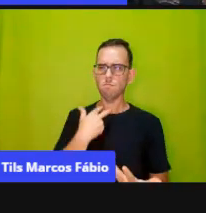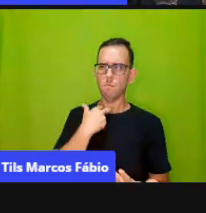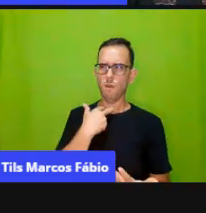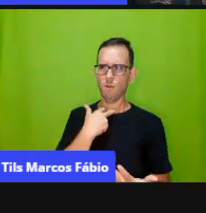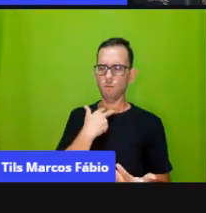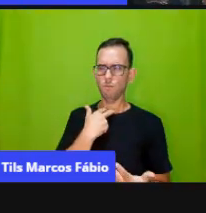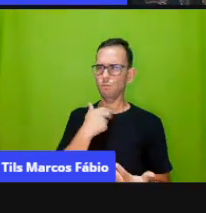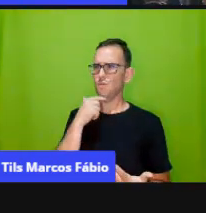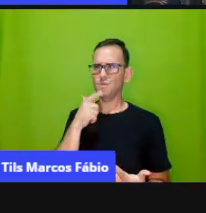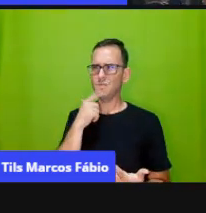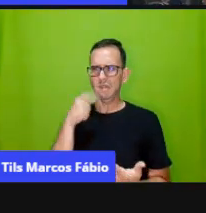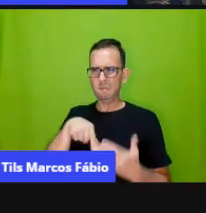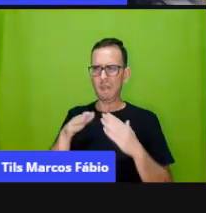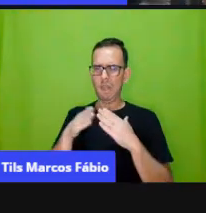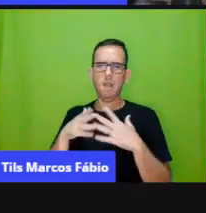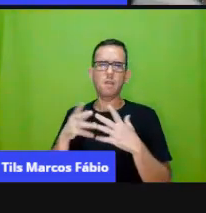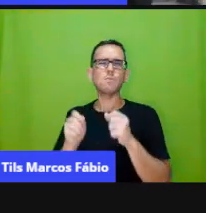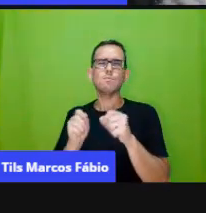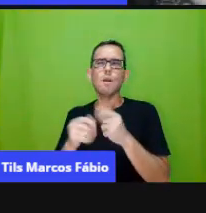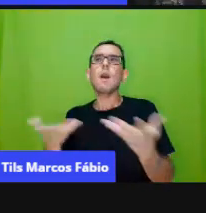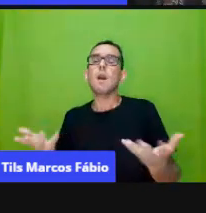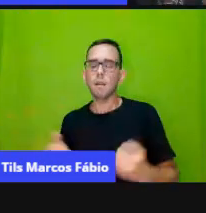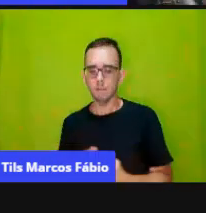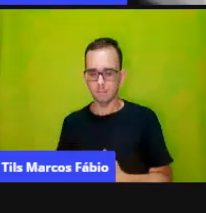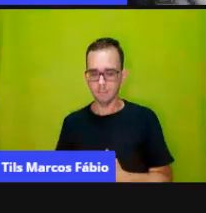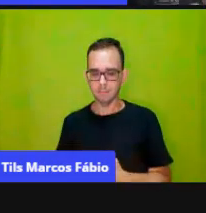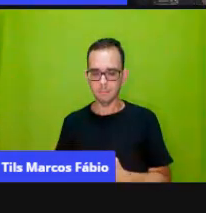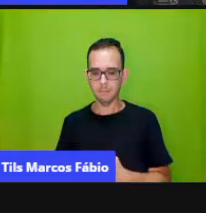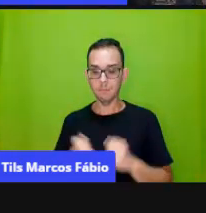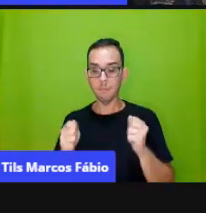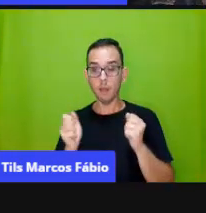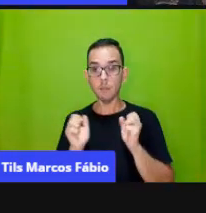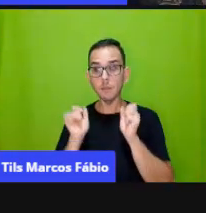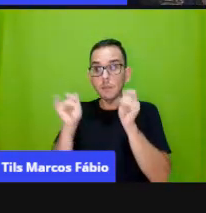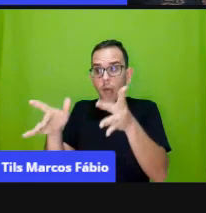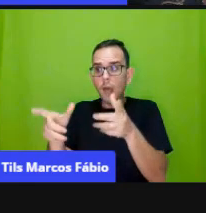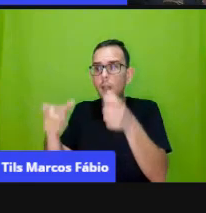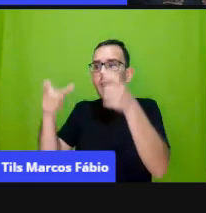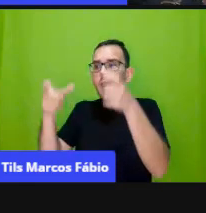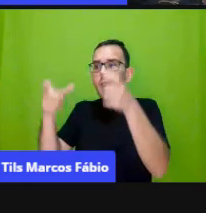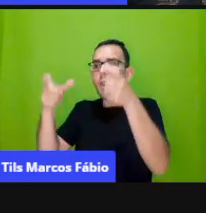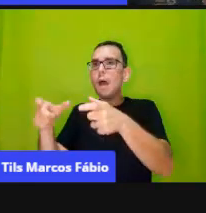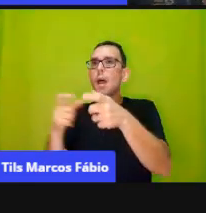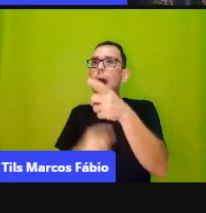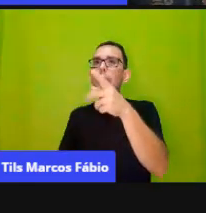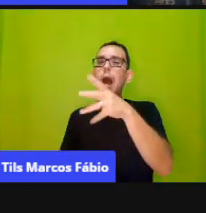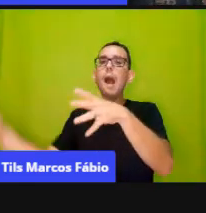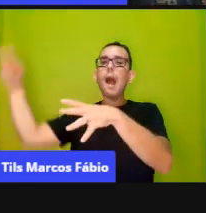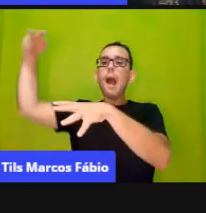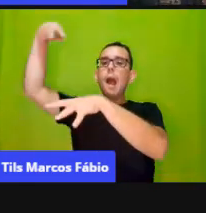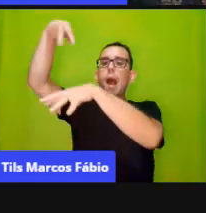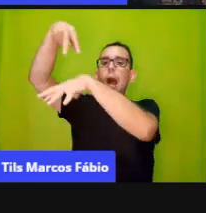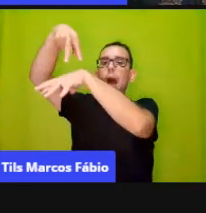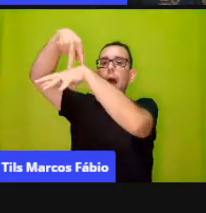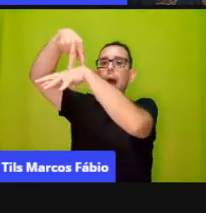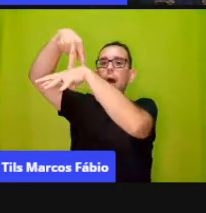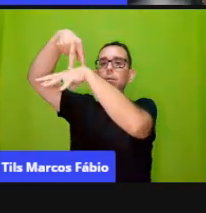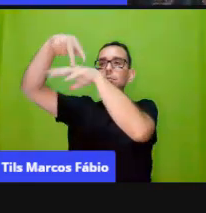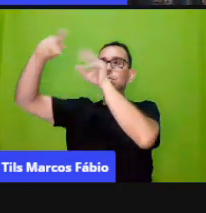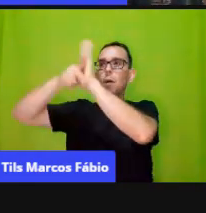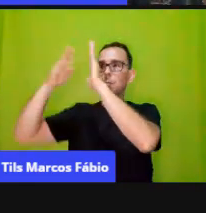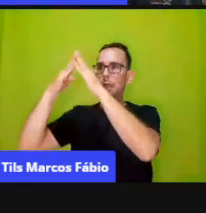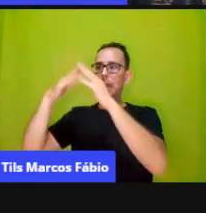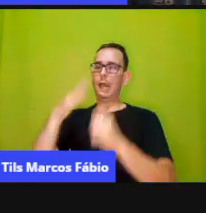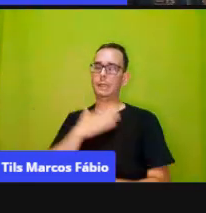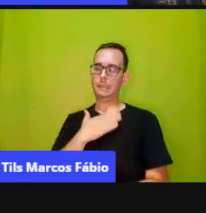instalar isso na minha casa, o que eu posso fazer? Disponibilizar espaços no alto que já existam na minha casa para que